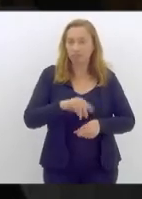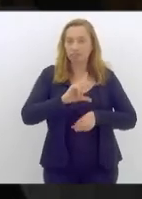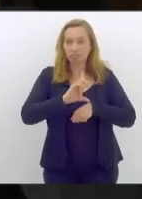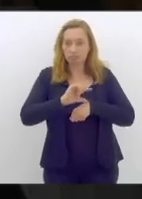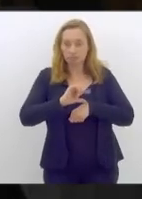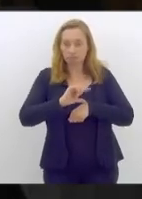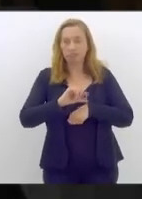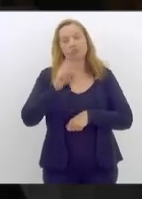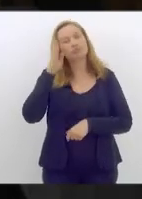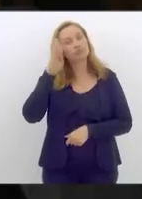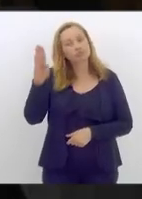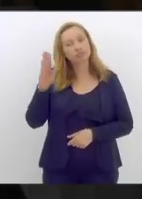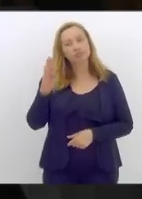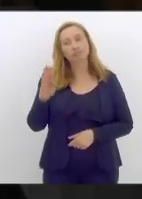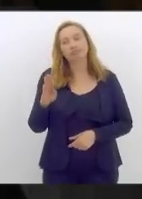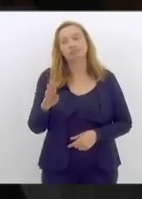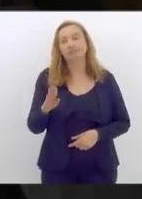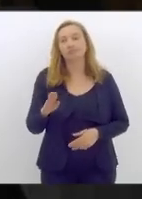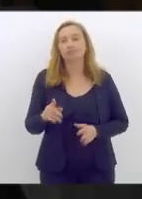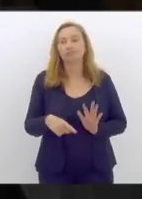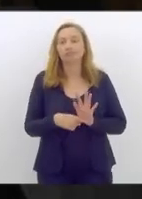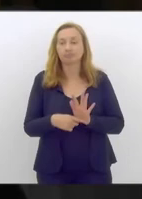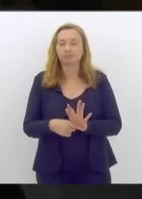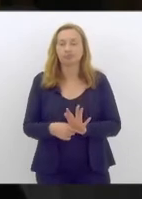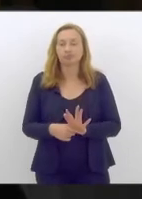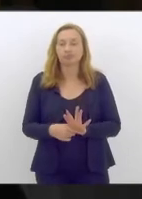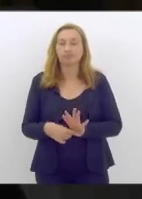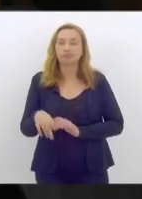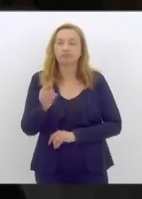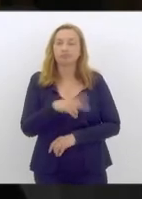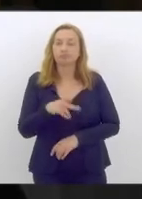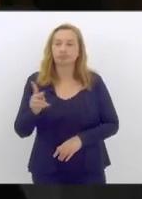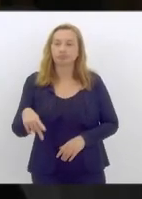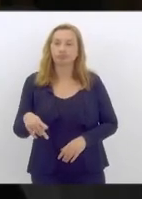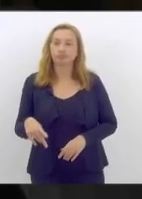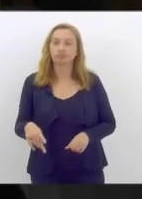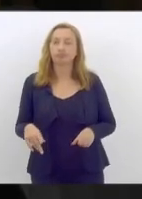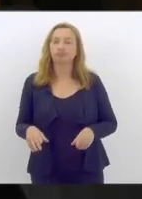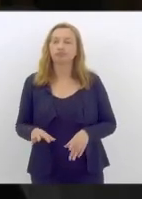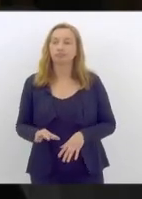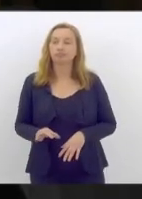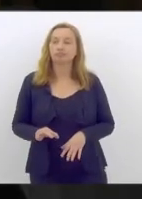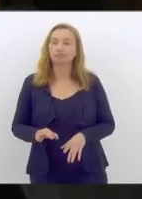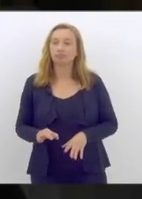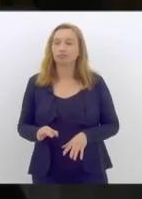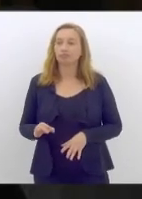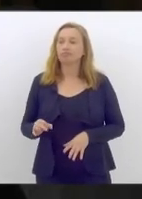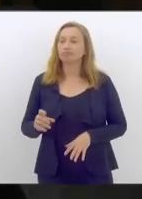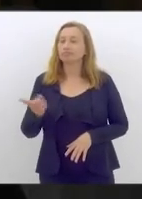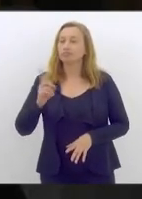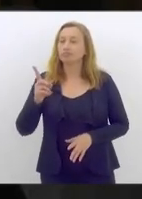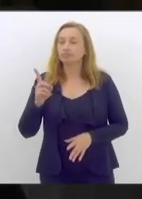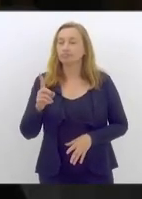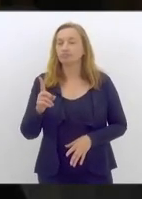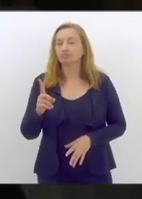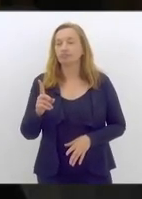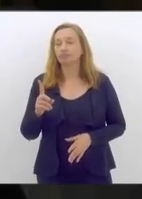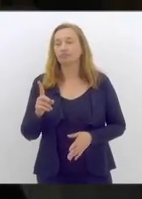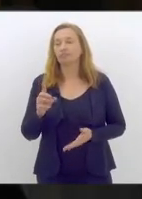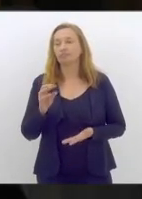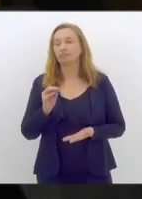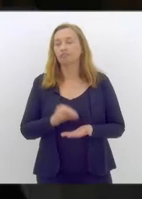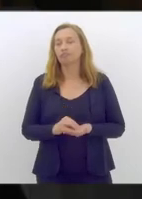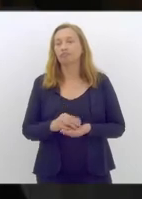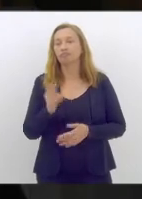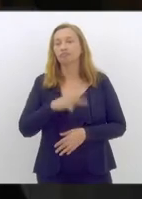O que é fundamental para desprecarizar a atuação do professor e para garantir que não continue faltando professores e